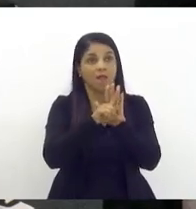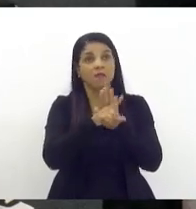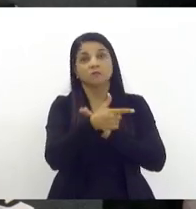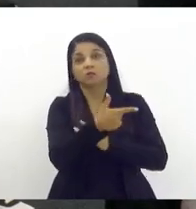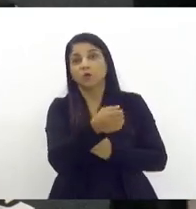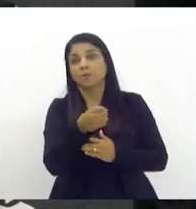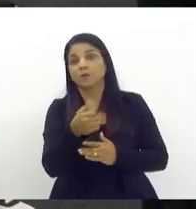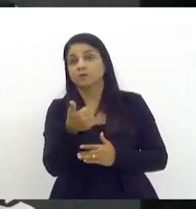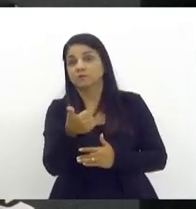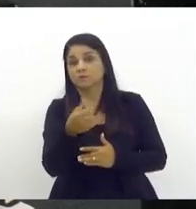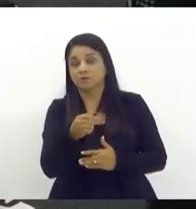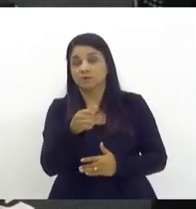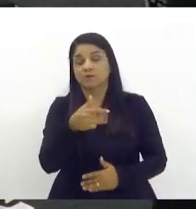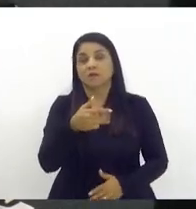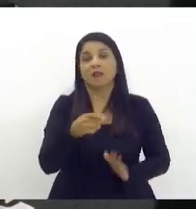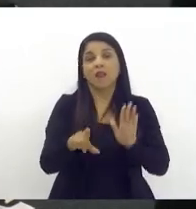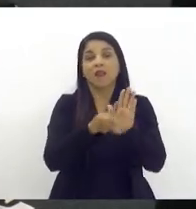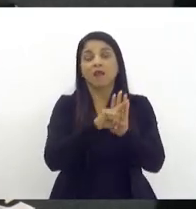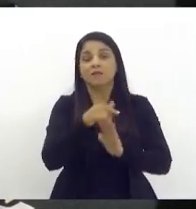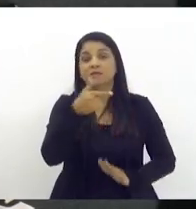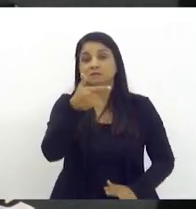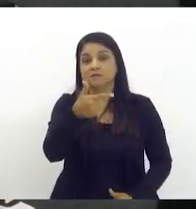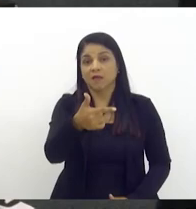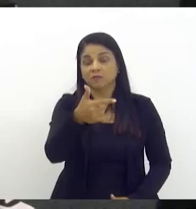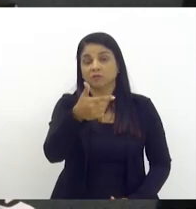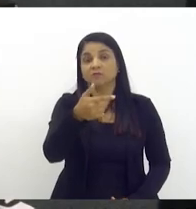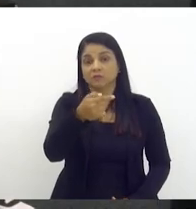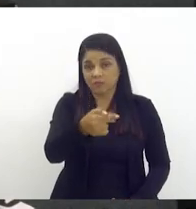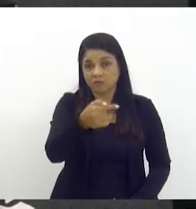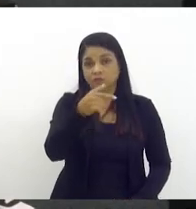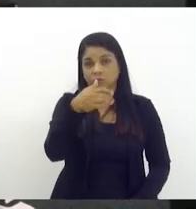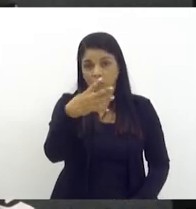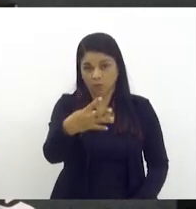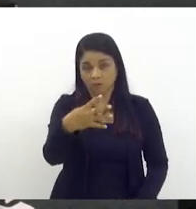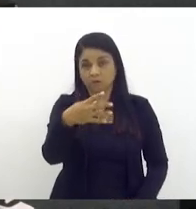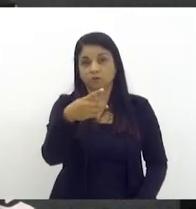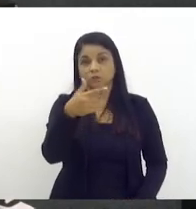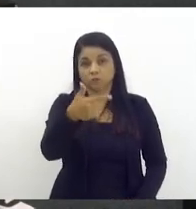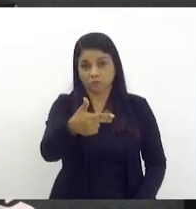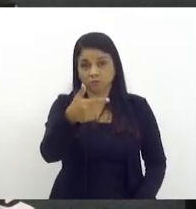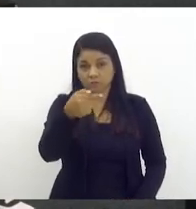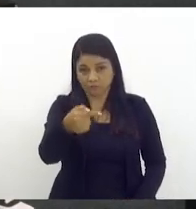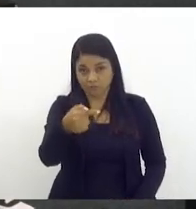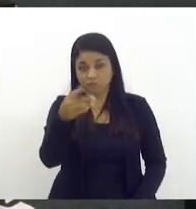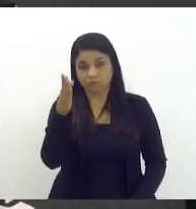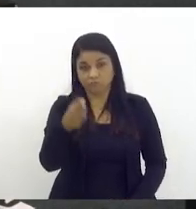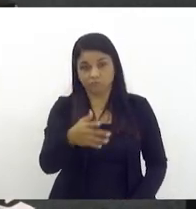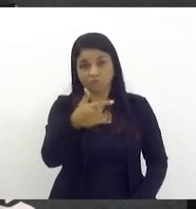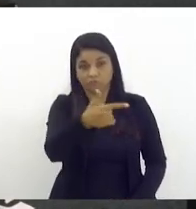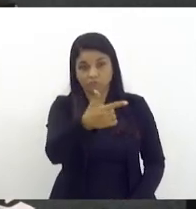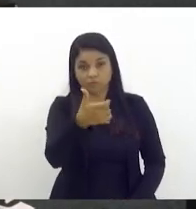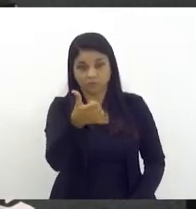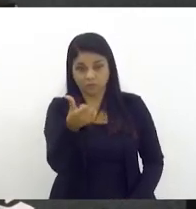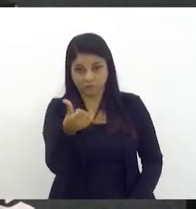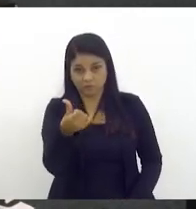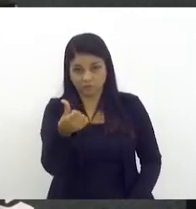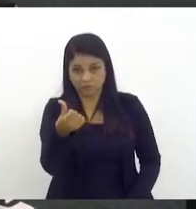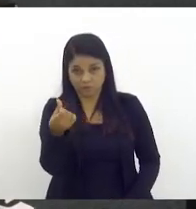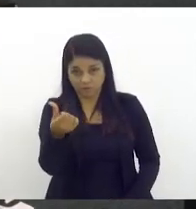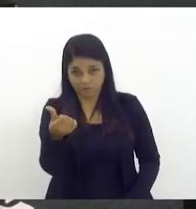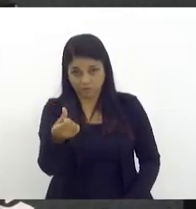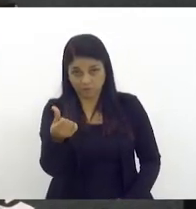lei 7.427 de 2016, que é de minha autoria, que estabeleceu que o pagamento